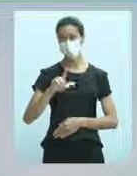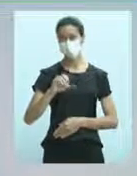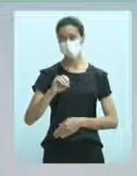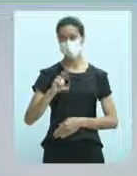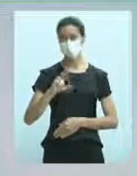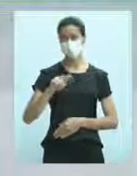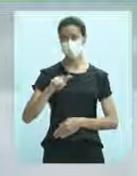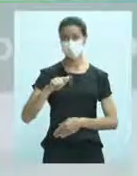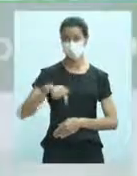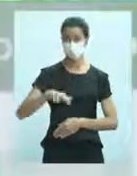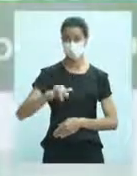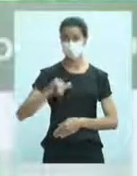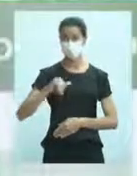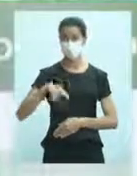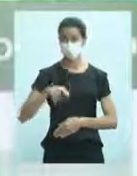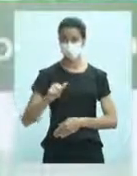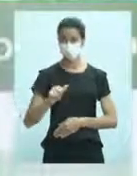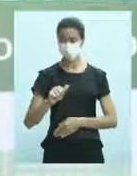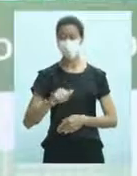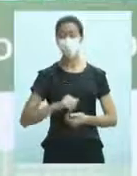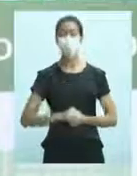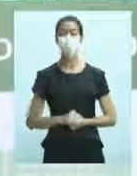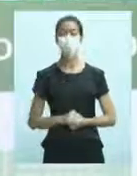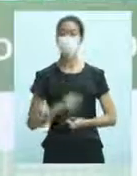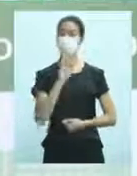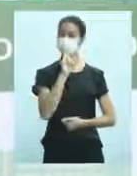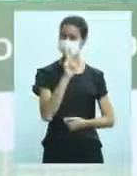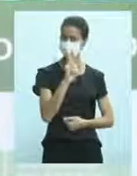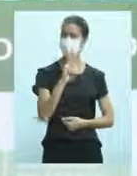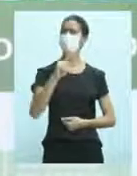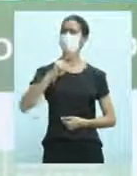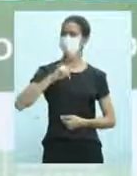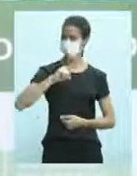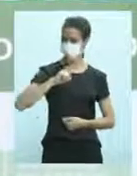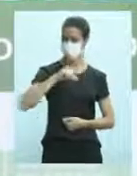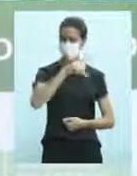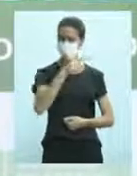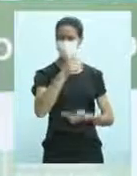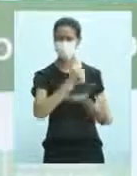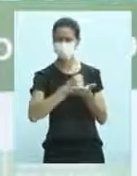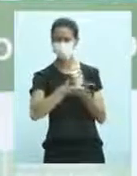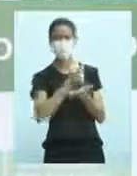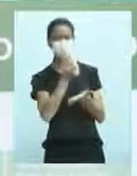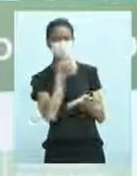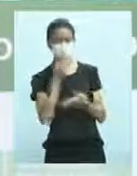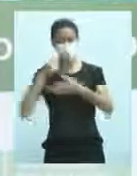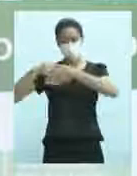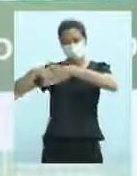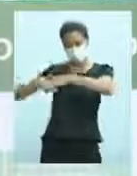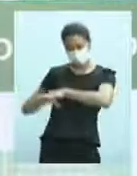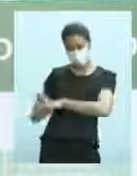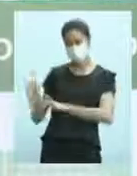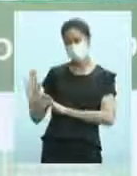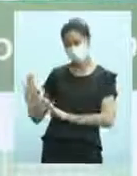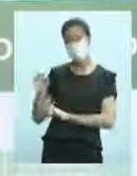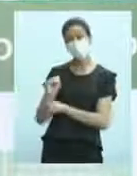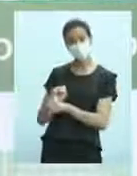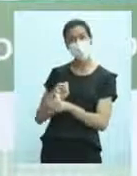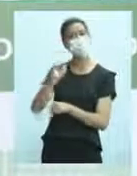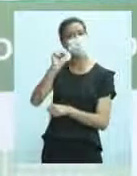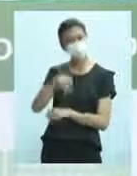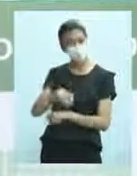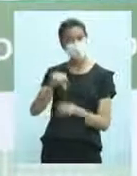hidroxicloroquina para os pacientes do mato grosso do sul a prescrição é feita pelo médico